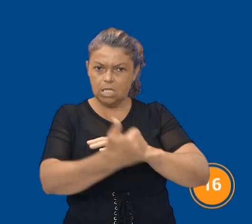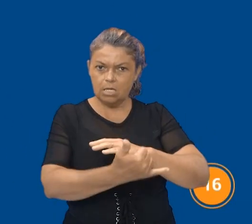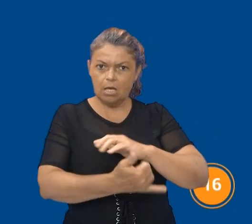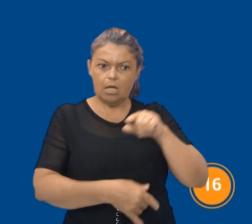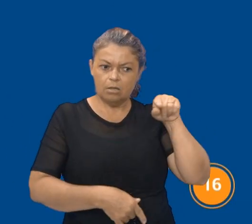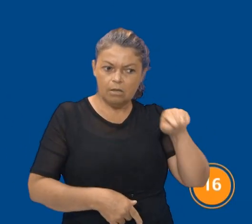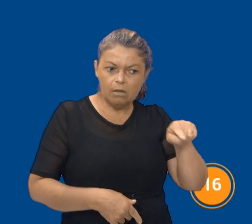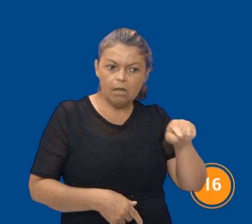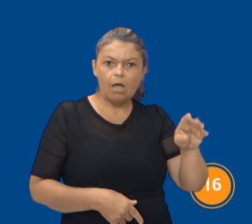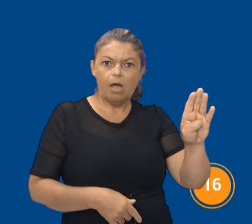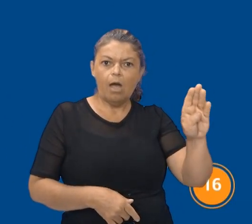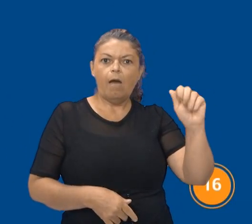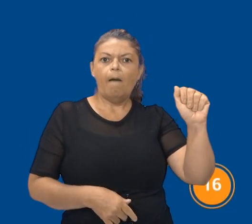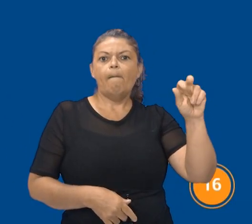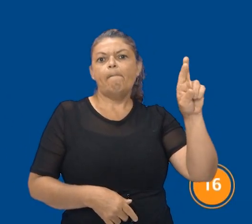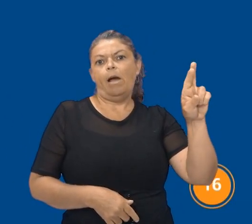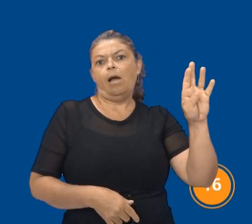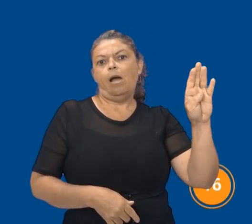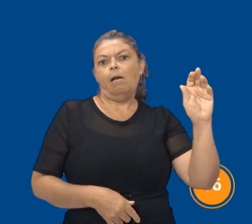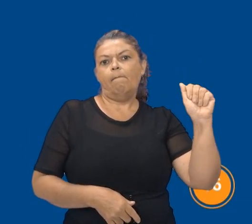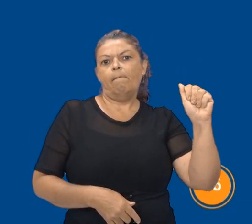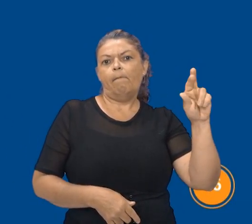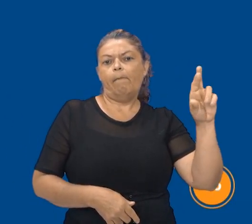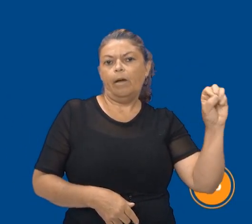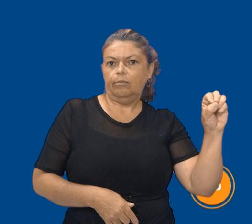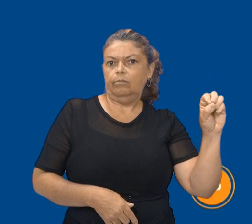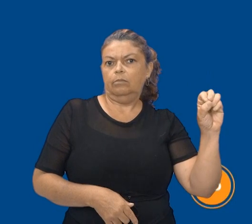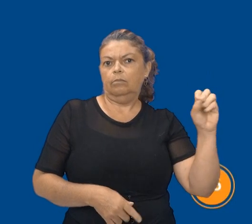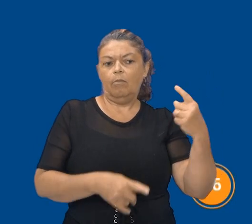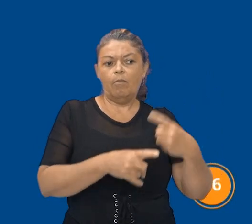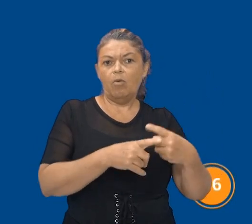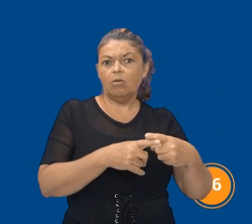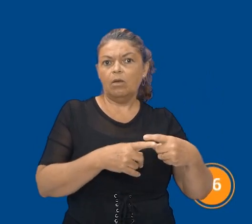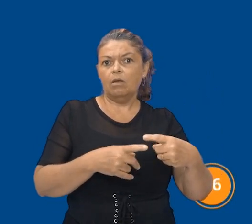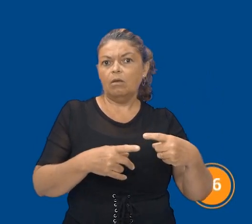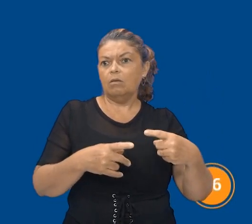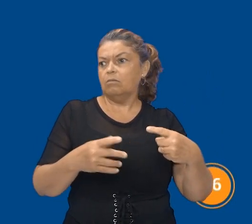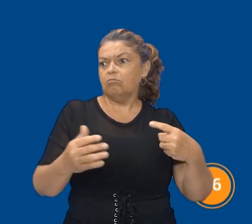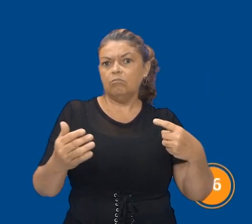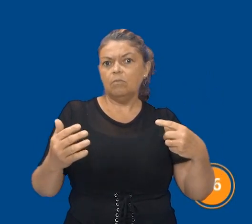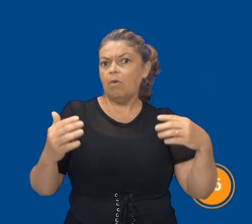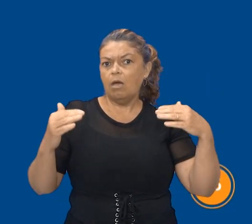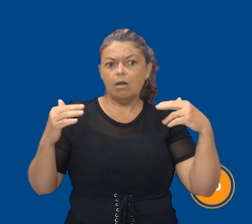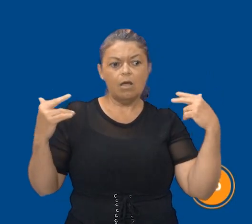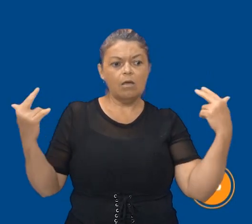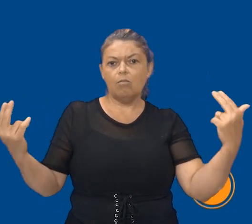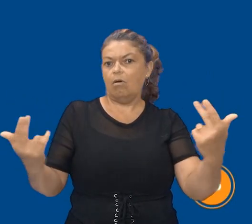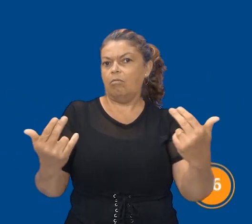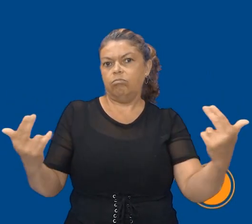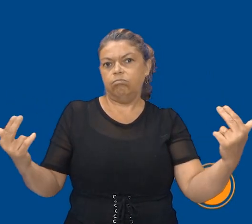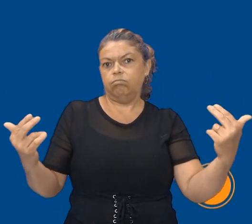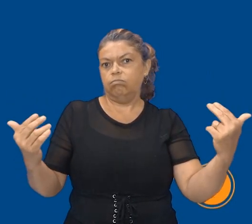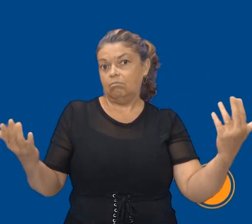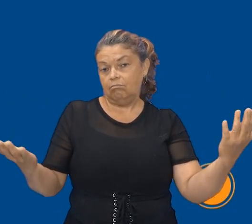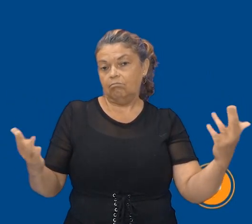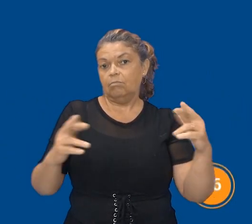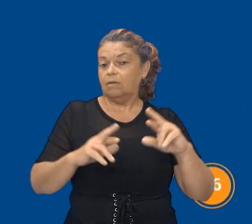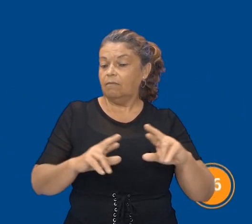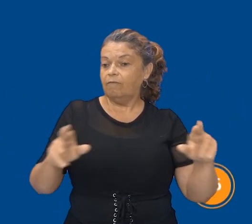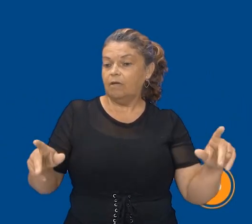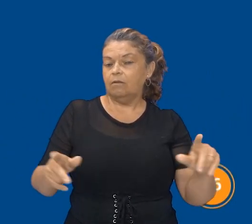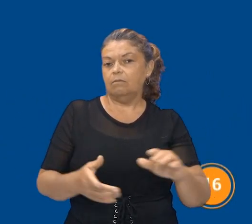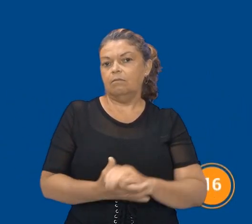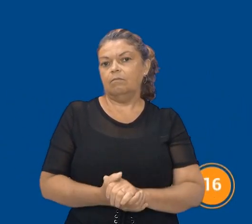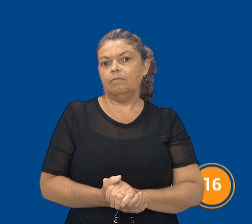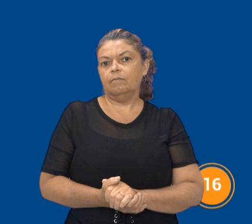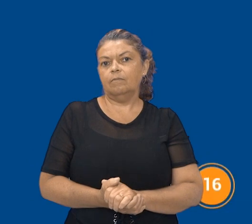cultura romana. Os germanos eram diversos povos que vieram da Germânia. Então, quando você